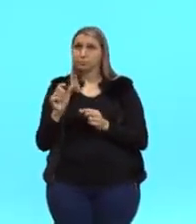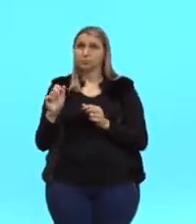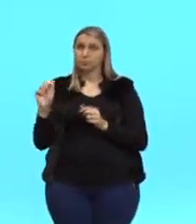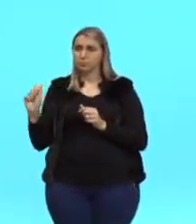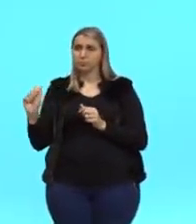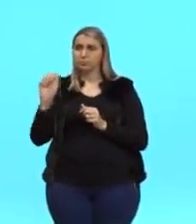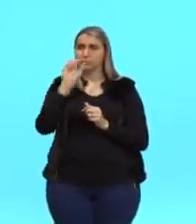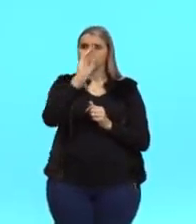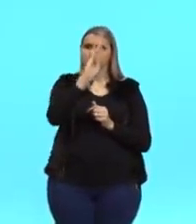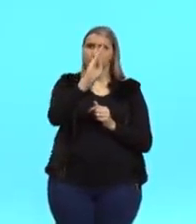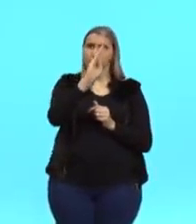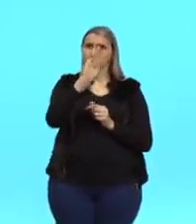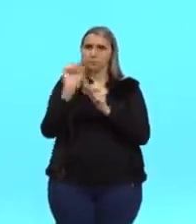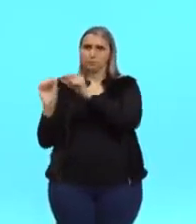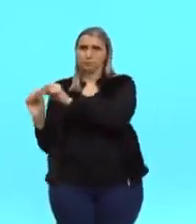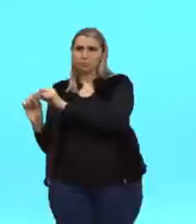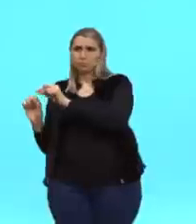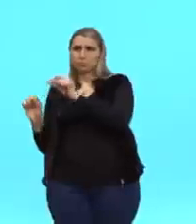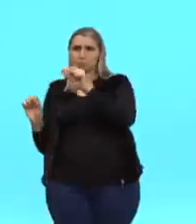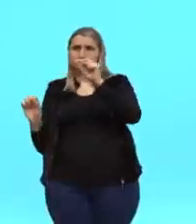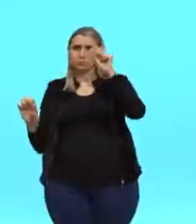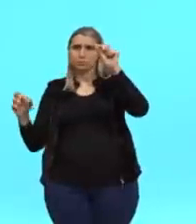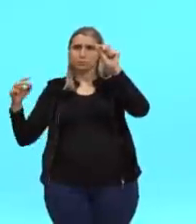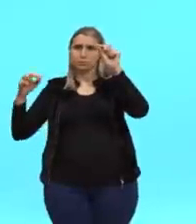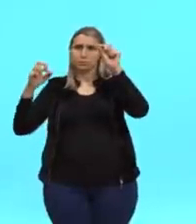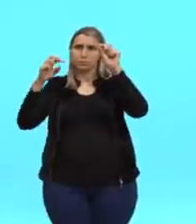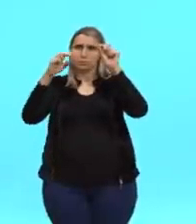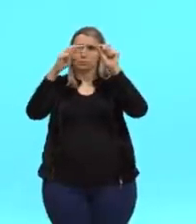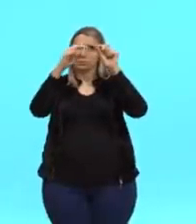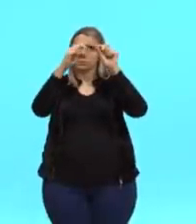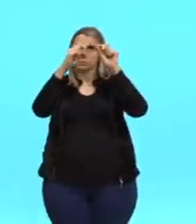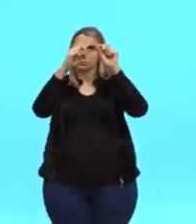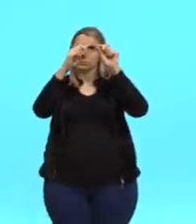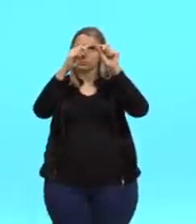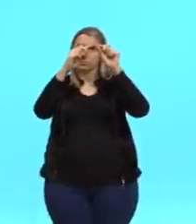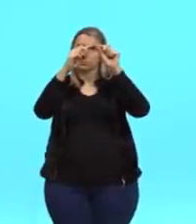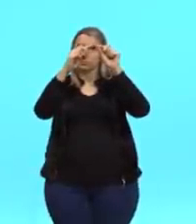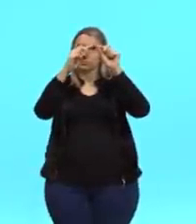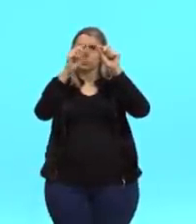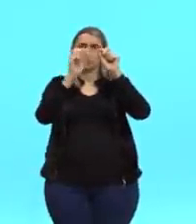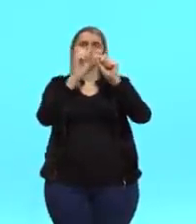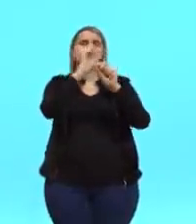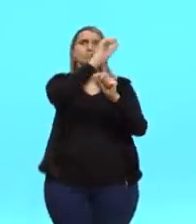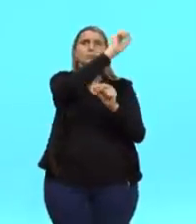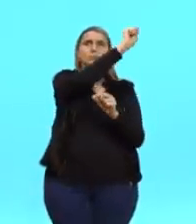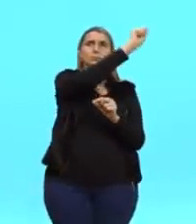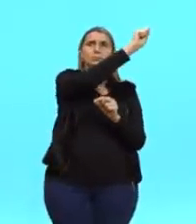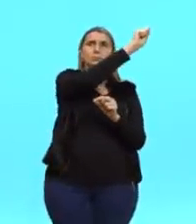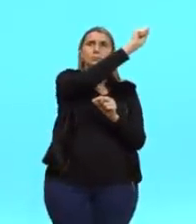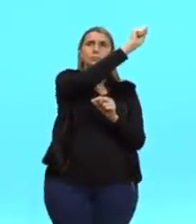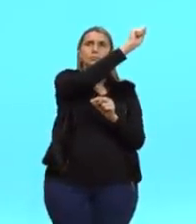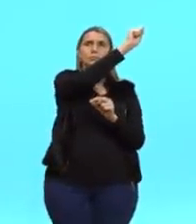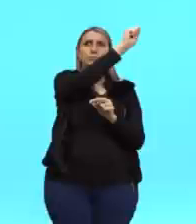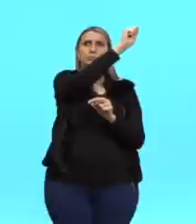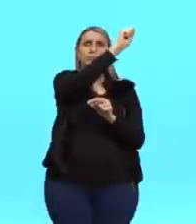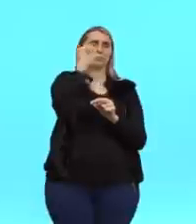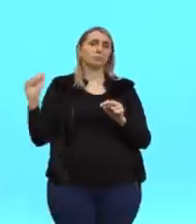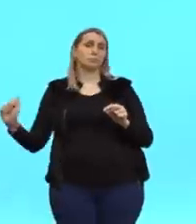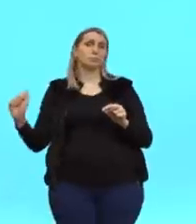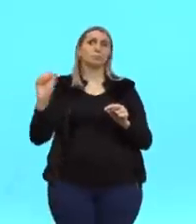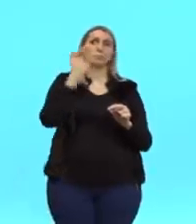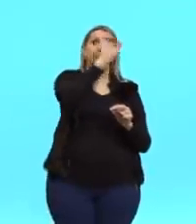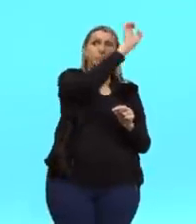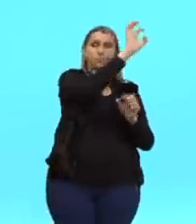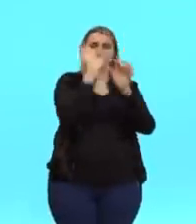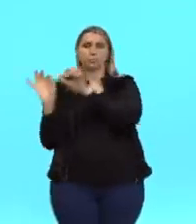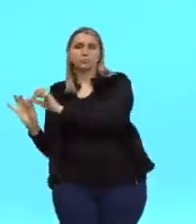B? A altura de deslocamento da pessoa está para a E, quem é a E? A, o comprimento de